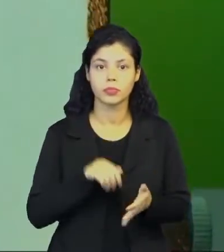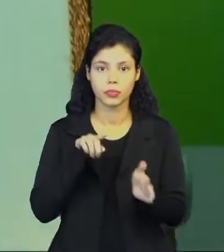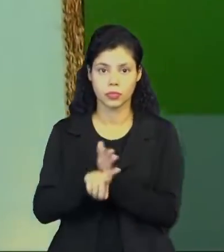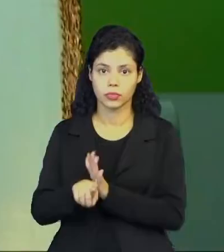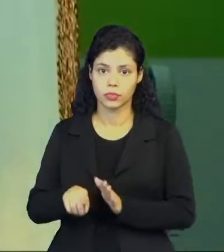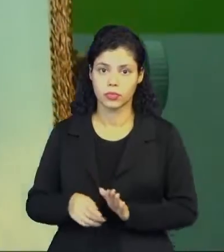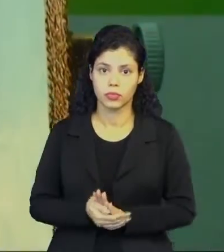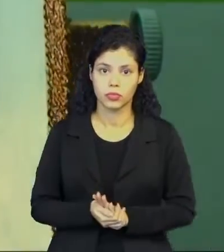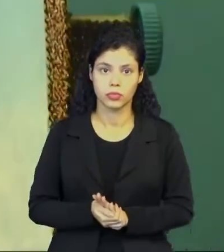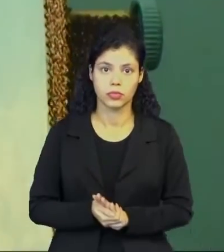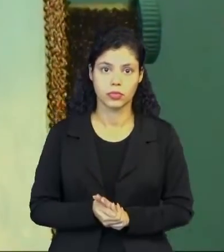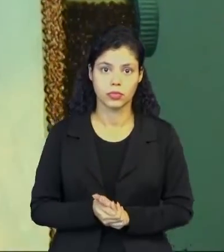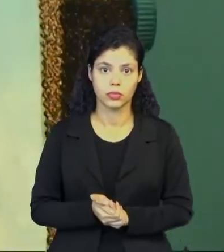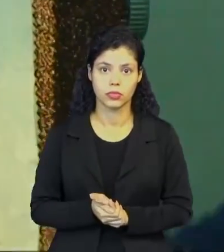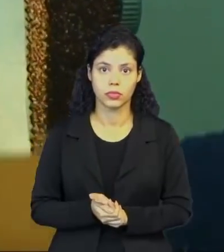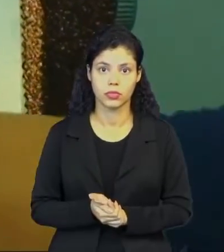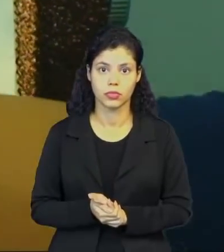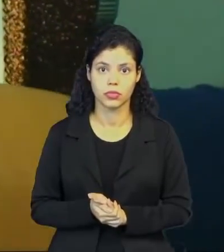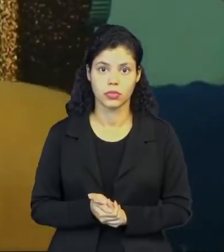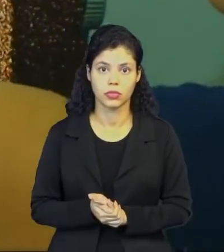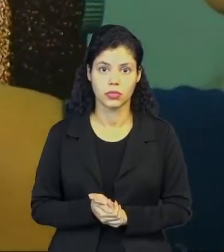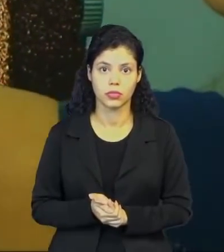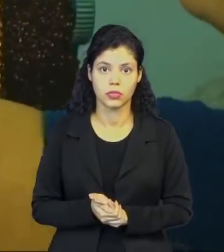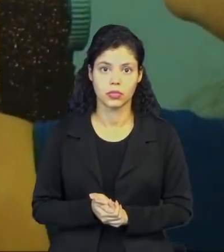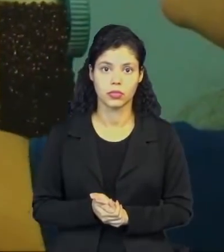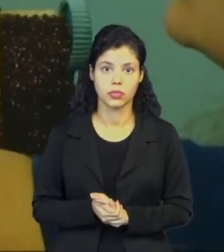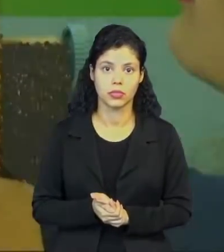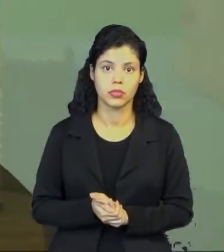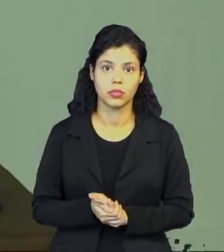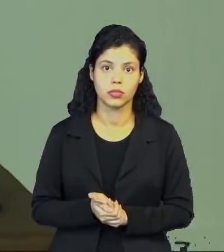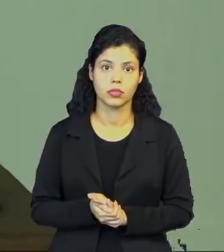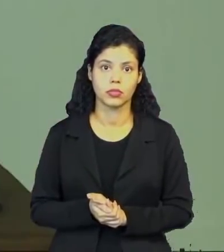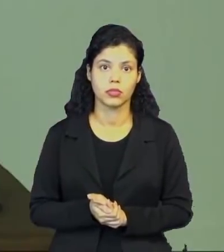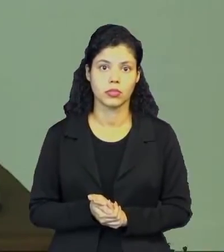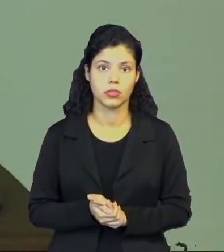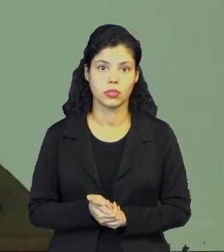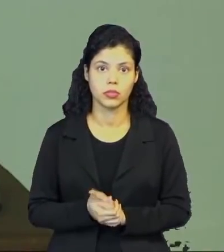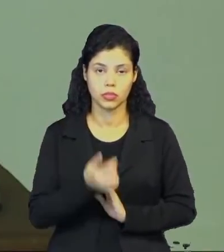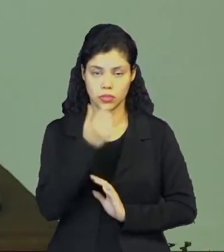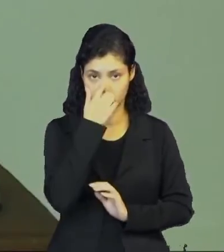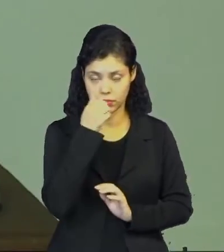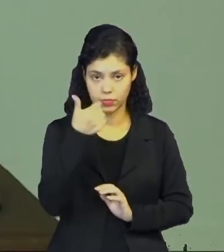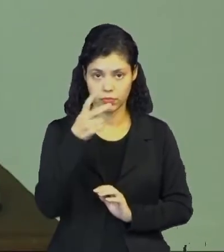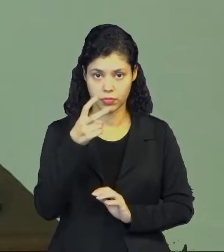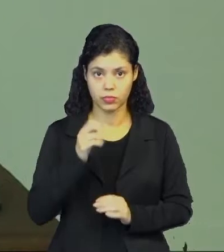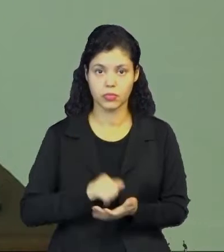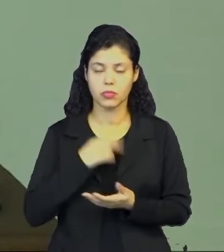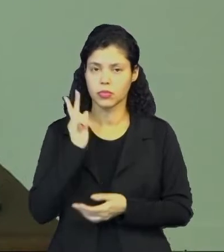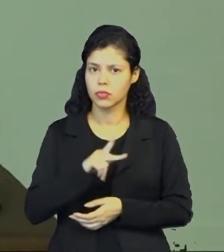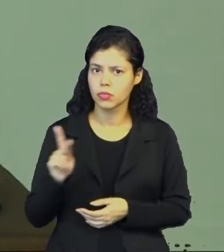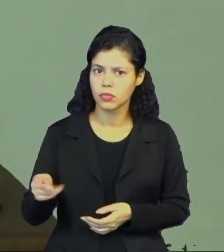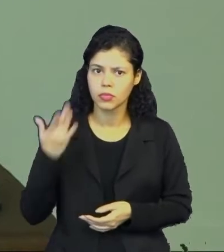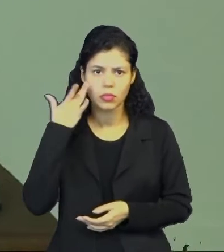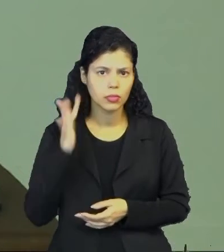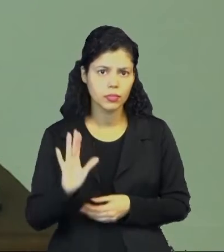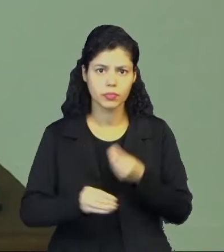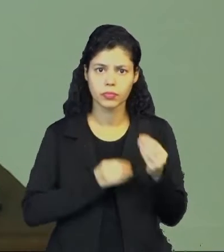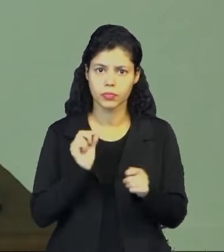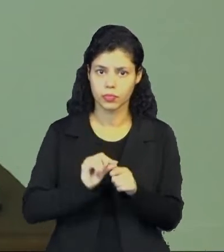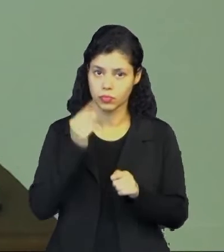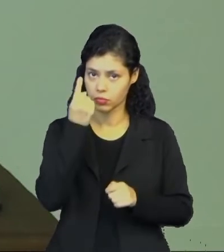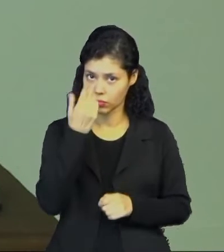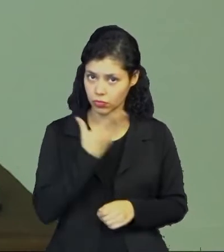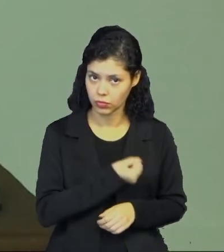assim, ó, preencha a tabela comigo. Aí você pega aqui o 25, você tira, ou então o 13, você fica, mas professora, eu não vou saber fazer, só